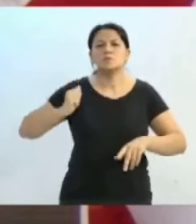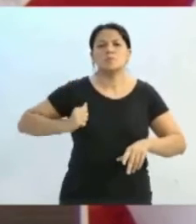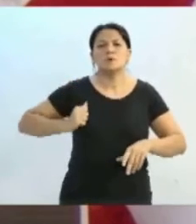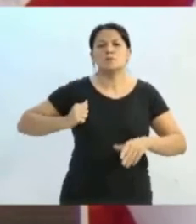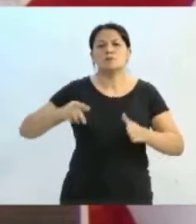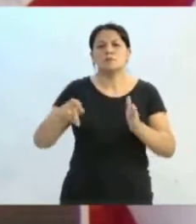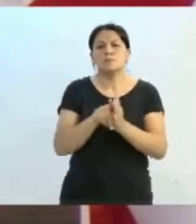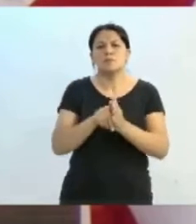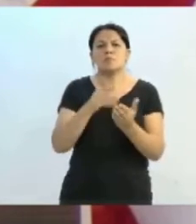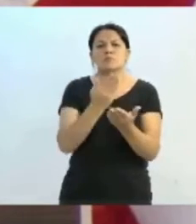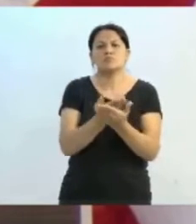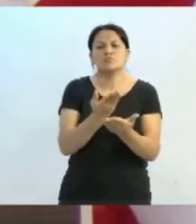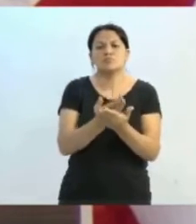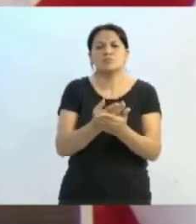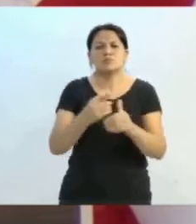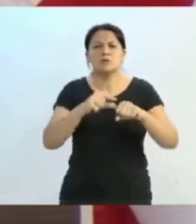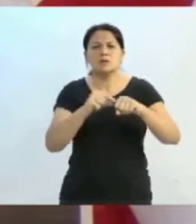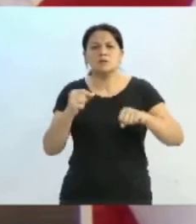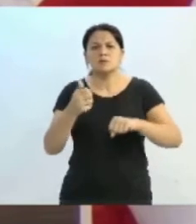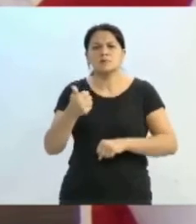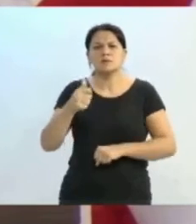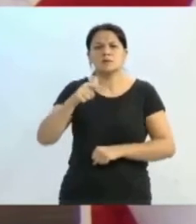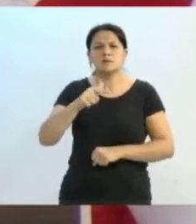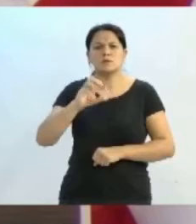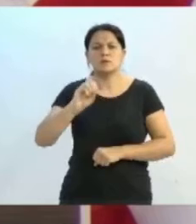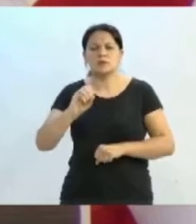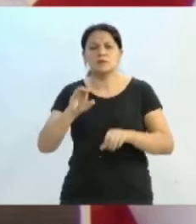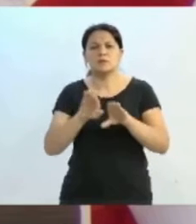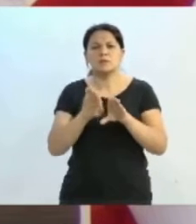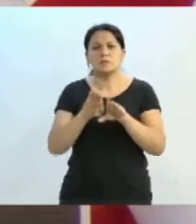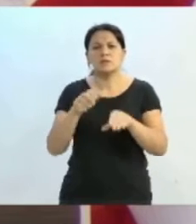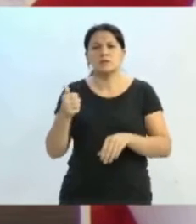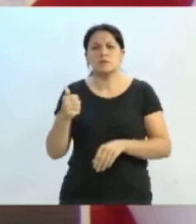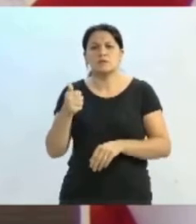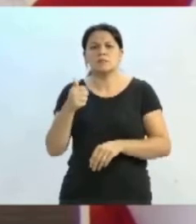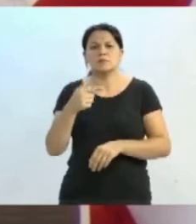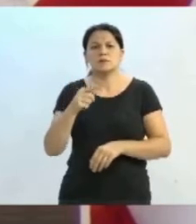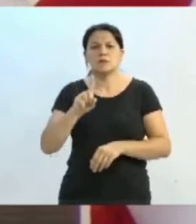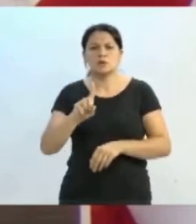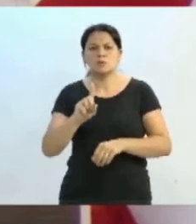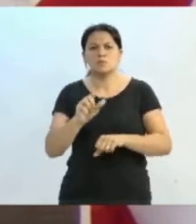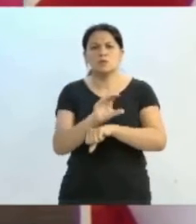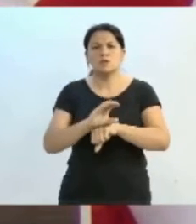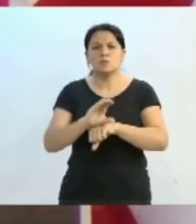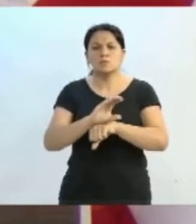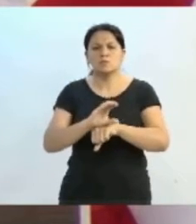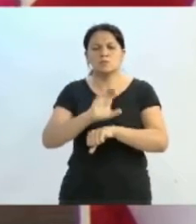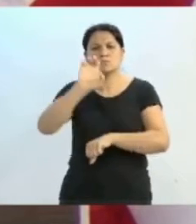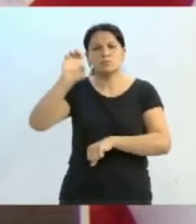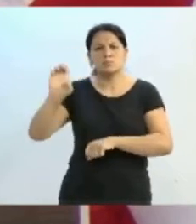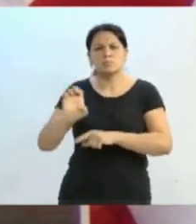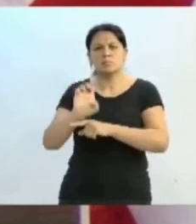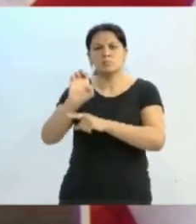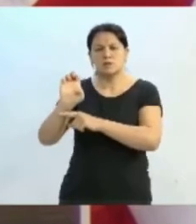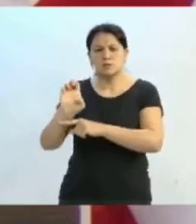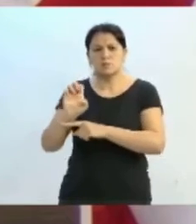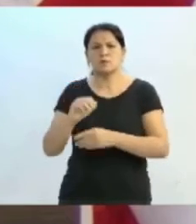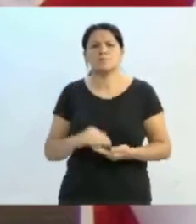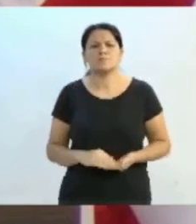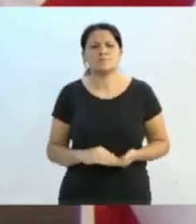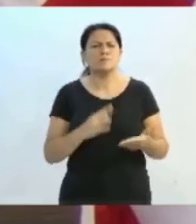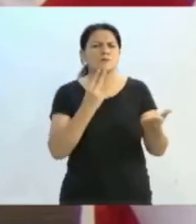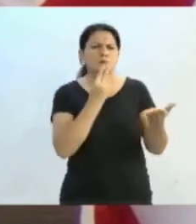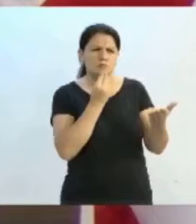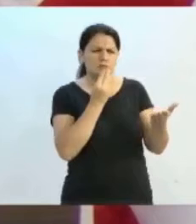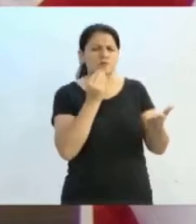fundamentadas pelo Artigo 170 e 171 da constituição estadual Vereador Gilson é o temperado